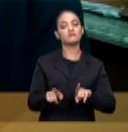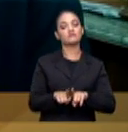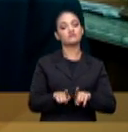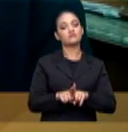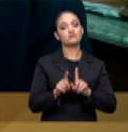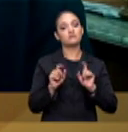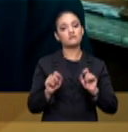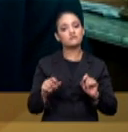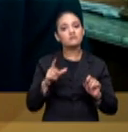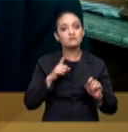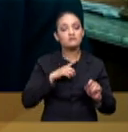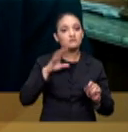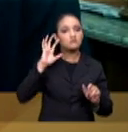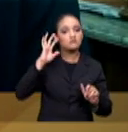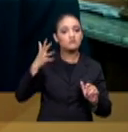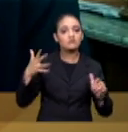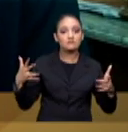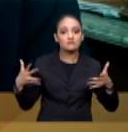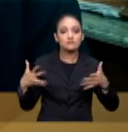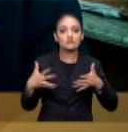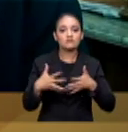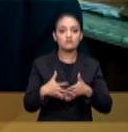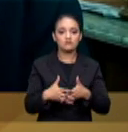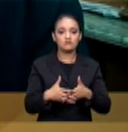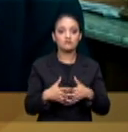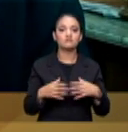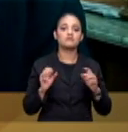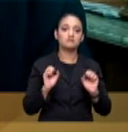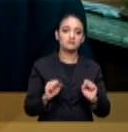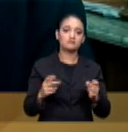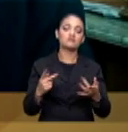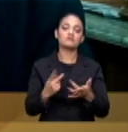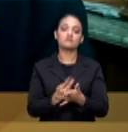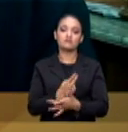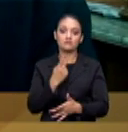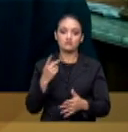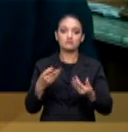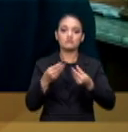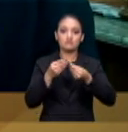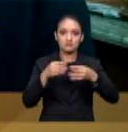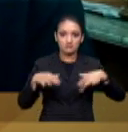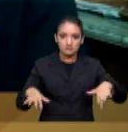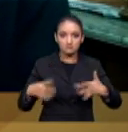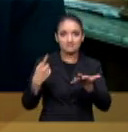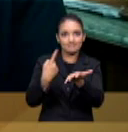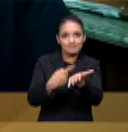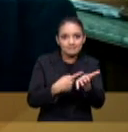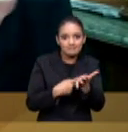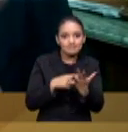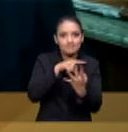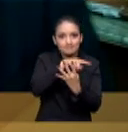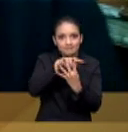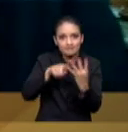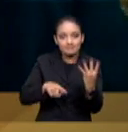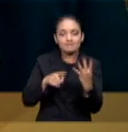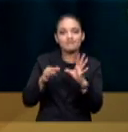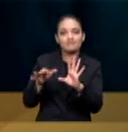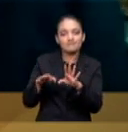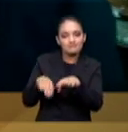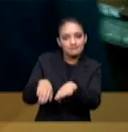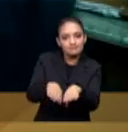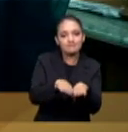disso, conflito a causar risco à estabilidade do Pacto Federativo. Então, assento